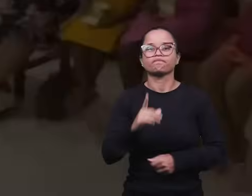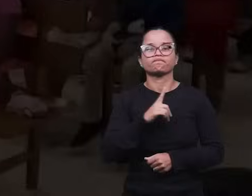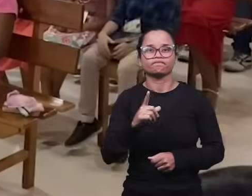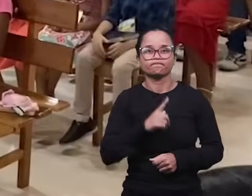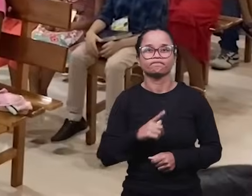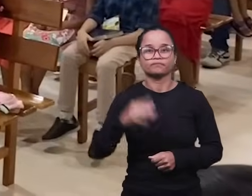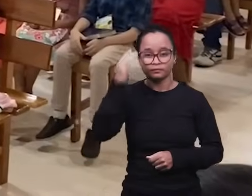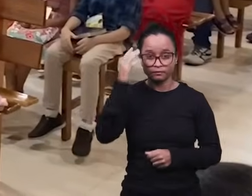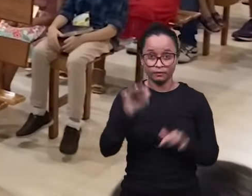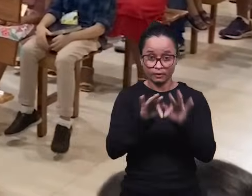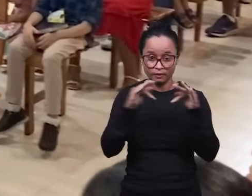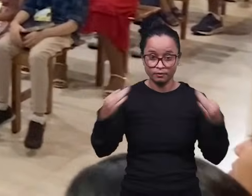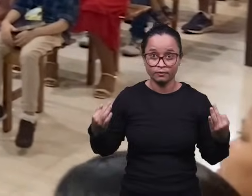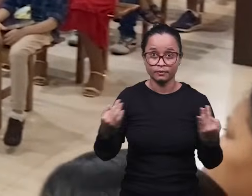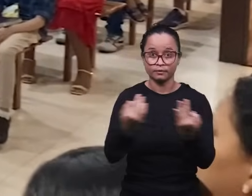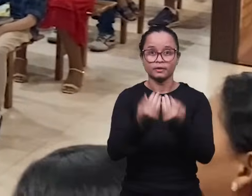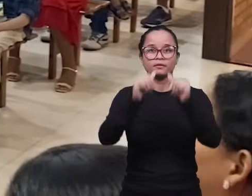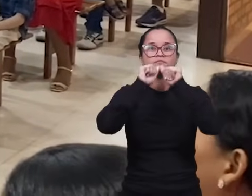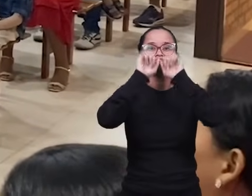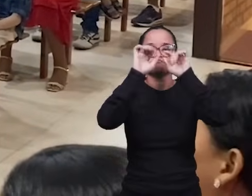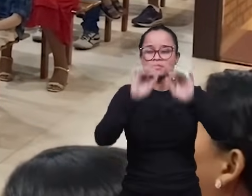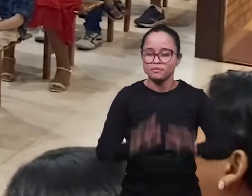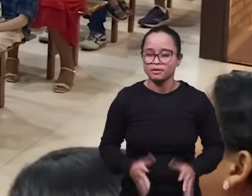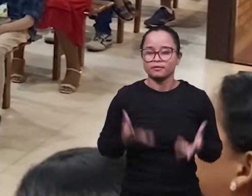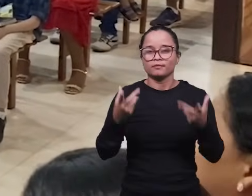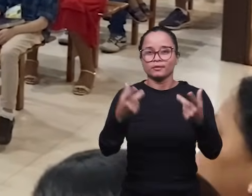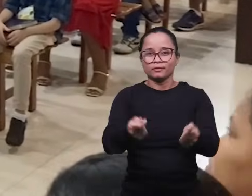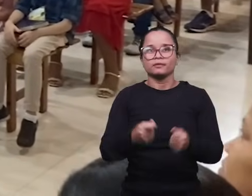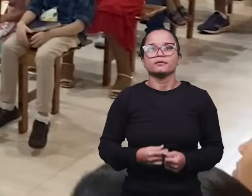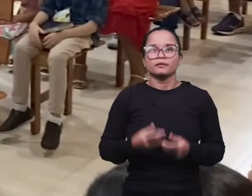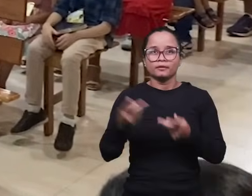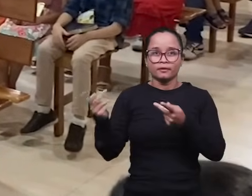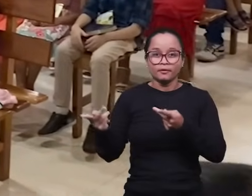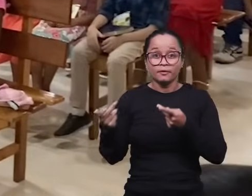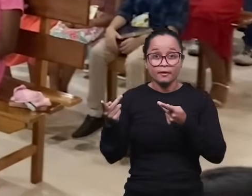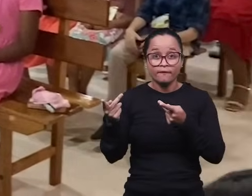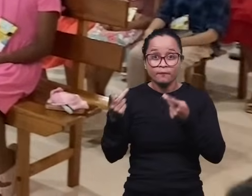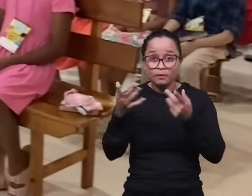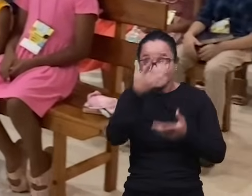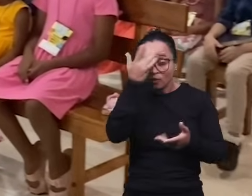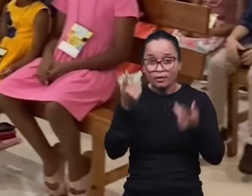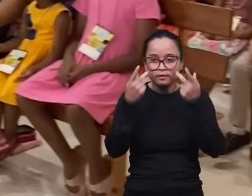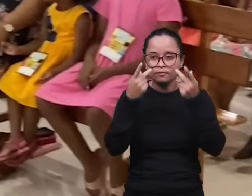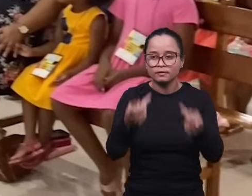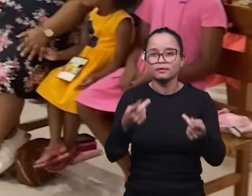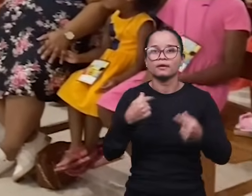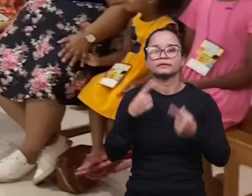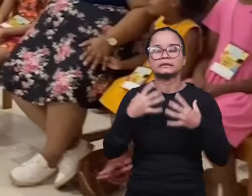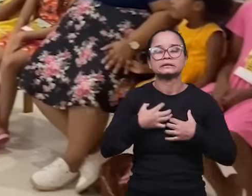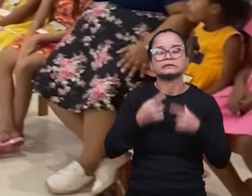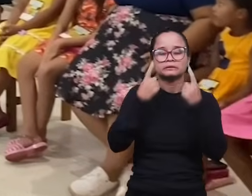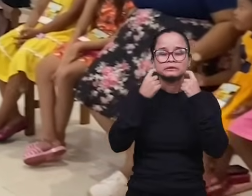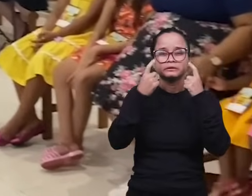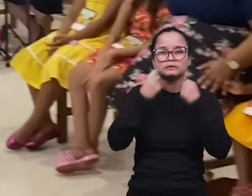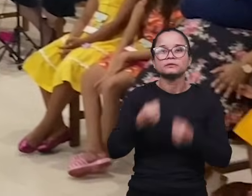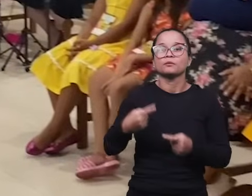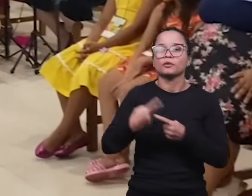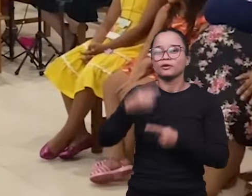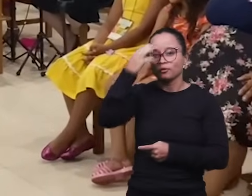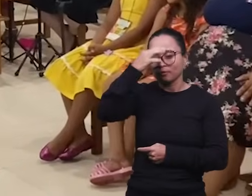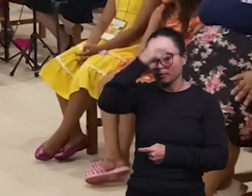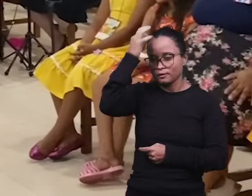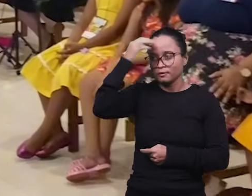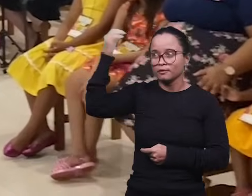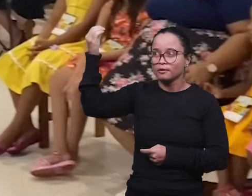As famílias tiveram uma bênção muito grande, visitantes quebrantados, tendo uma experiência de ouvir a voz do Espírito